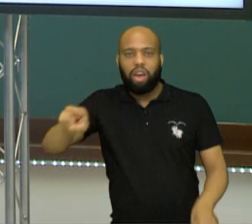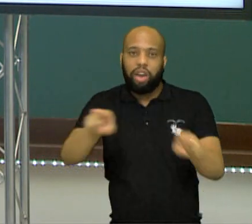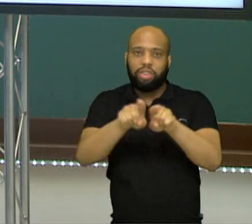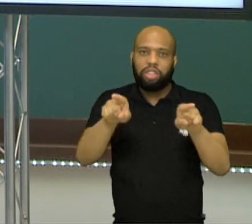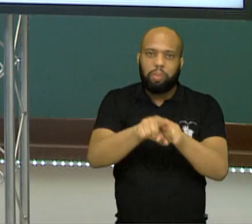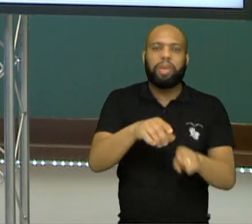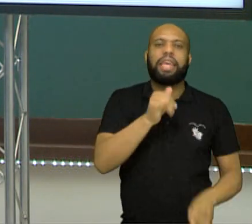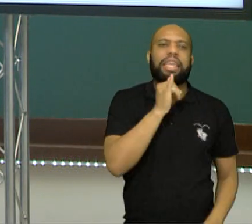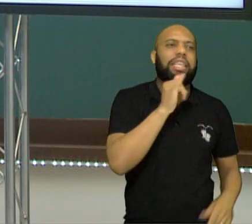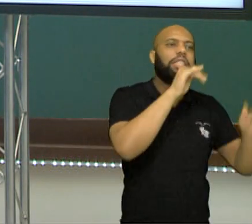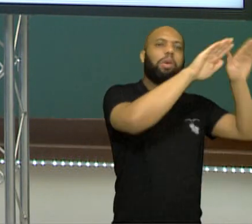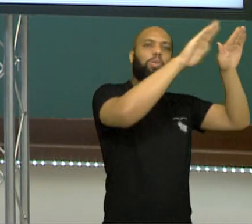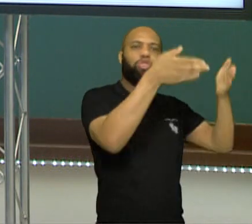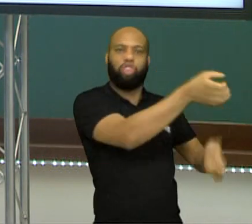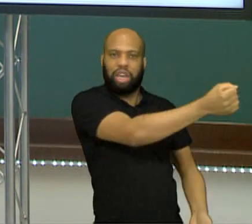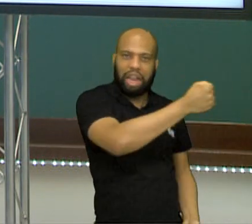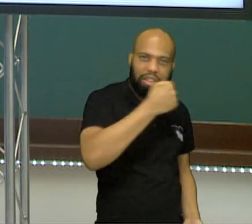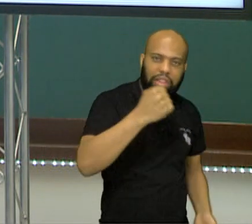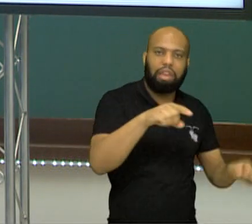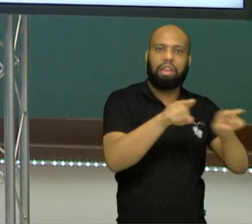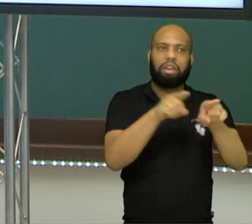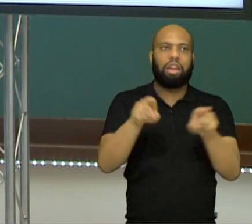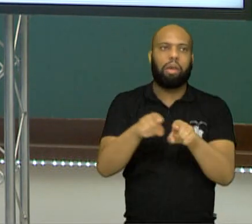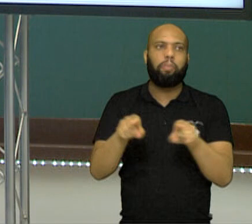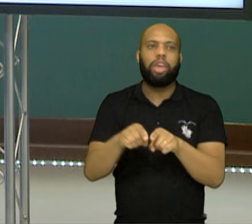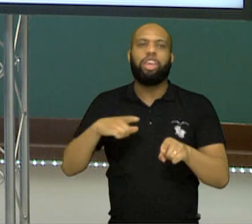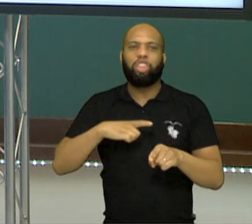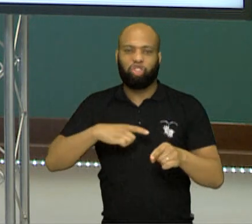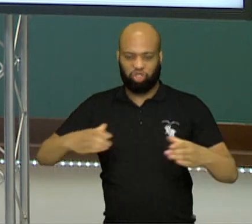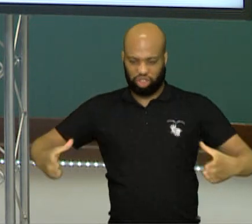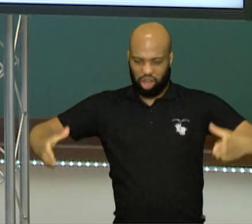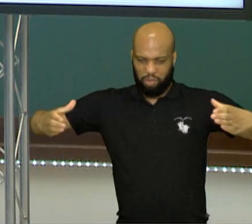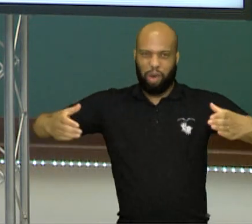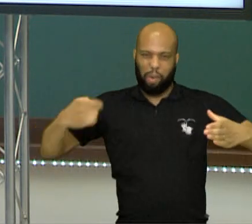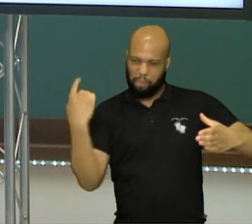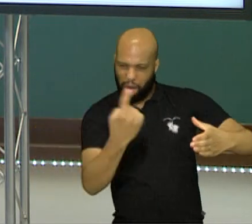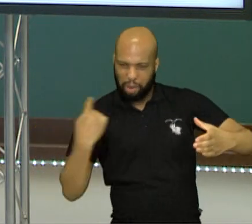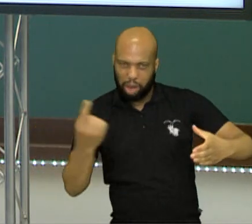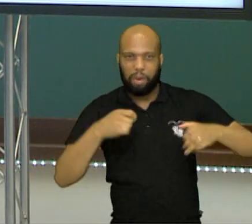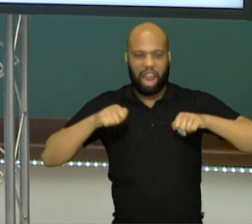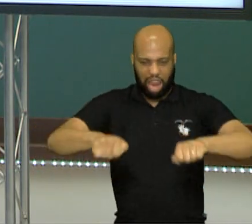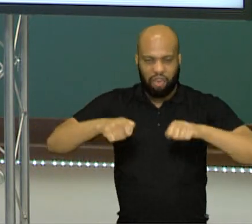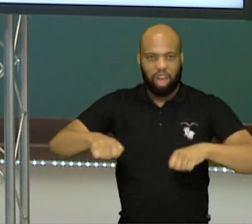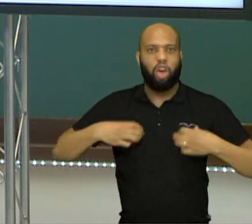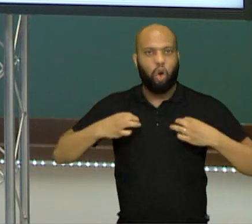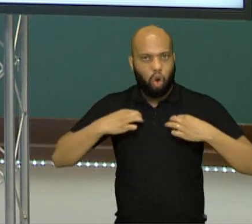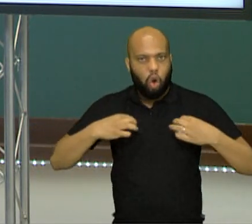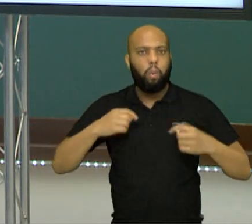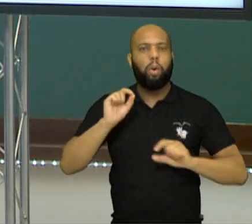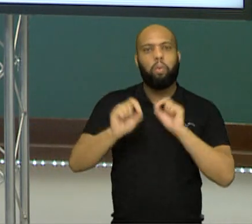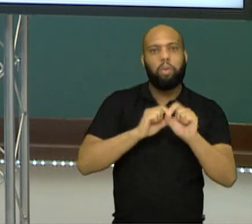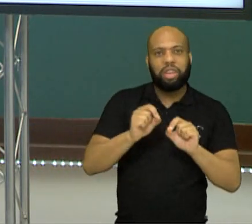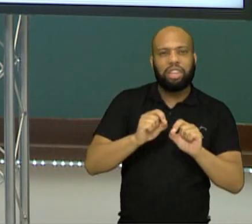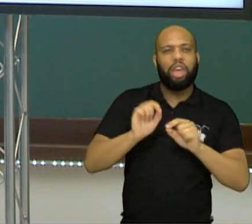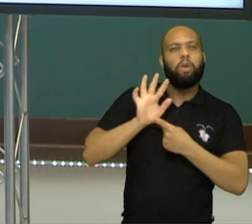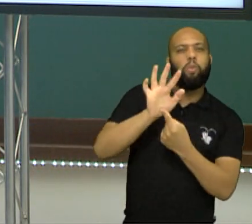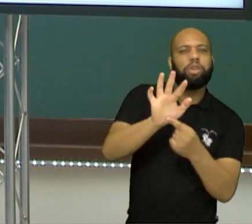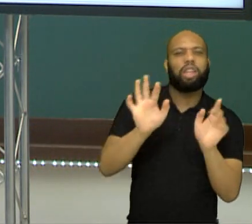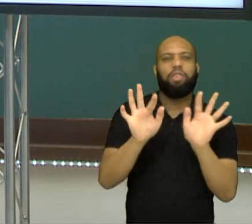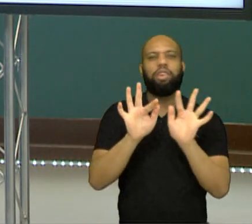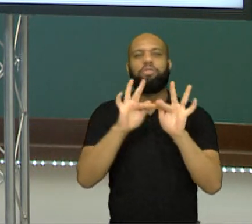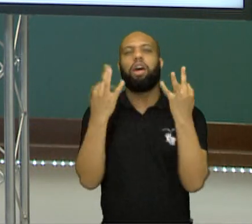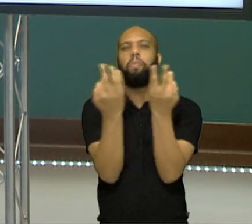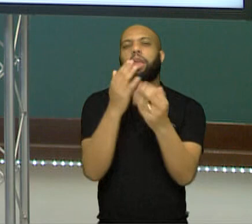eletrodomésticos para o cotidiano das famílias, com a propaganda de facilitar a vida das famílias, das donas de casa.